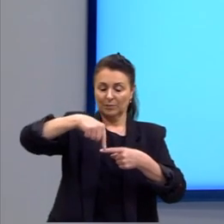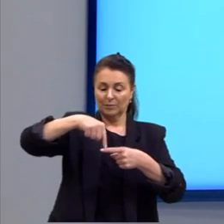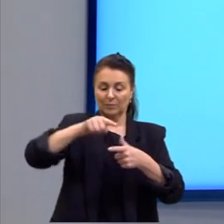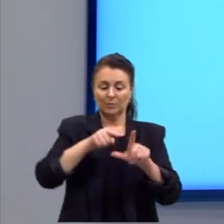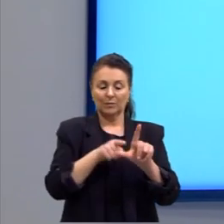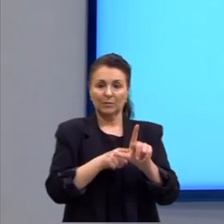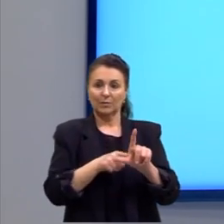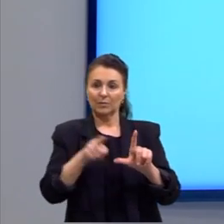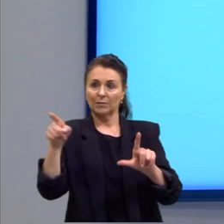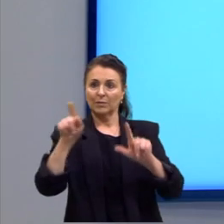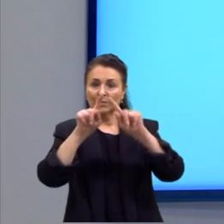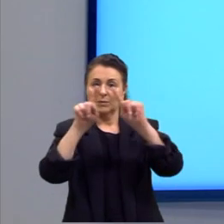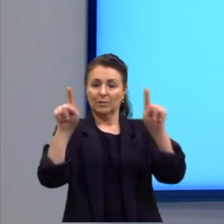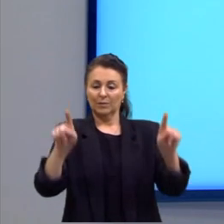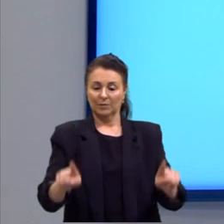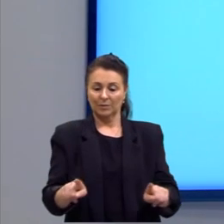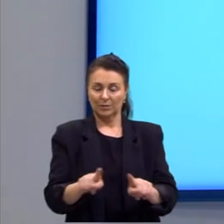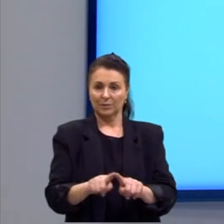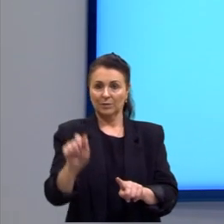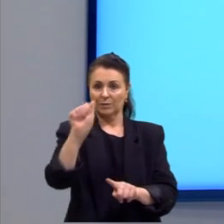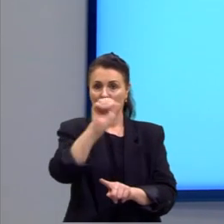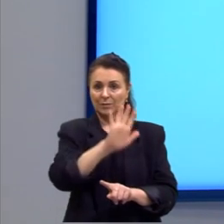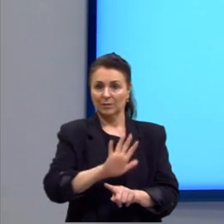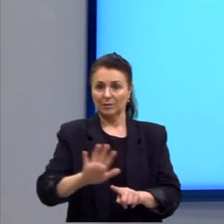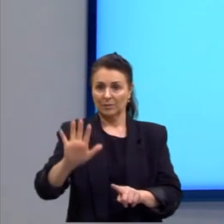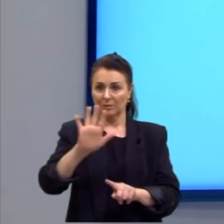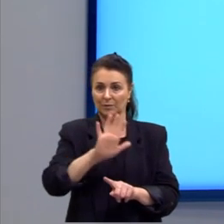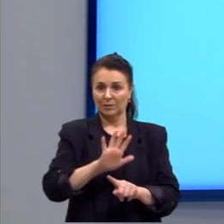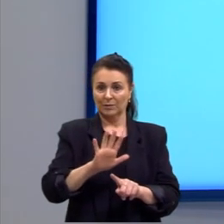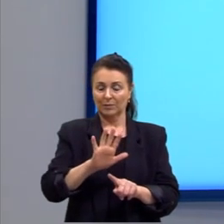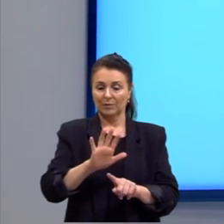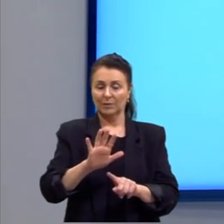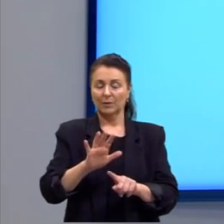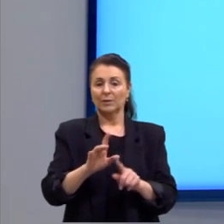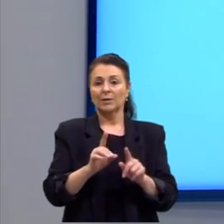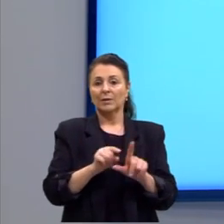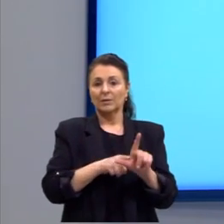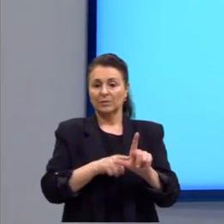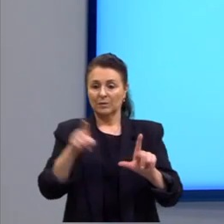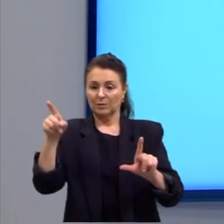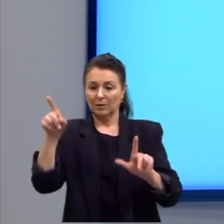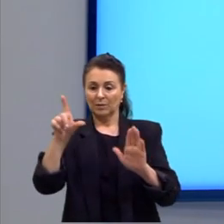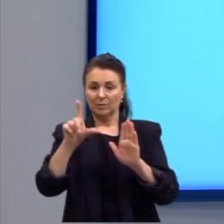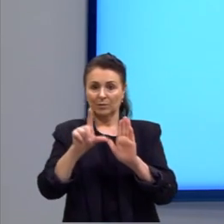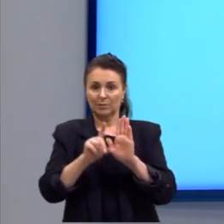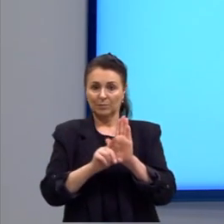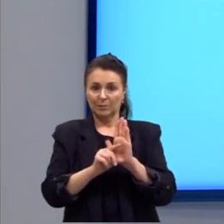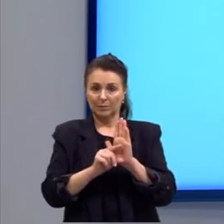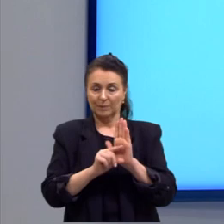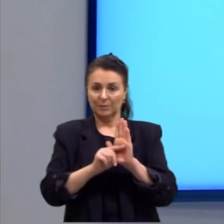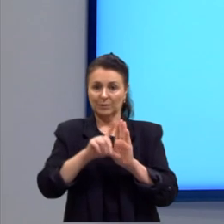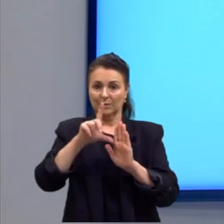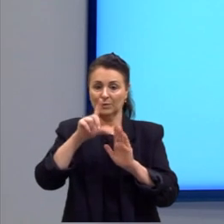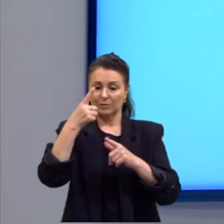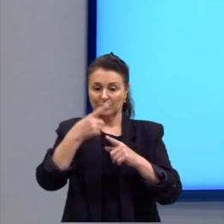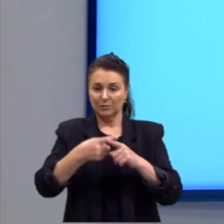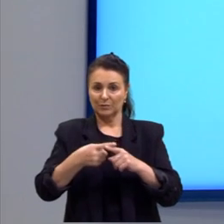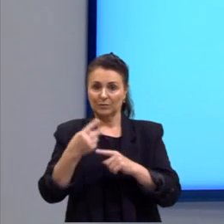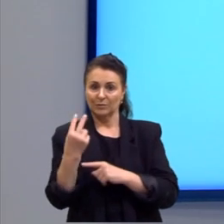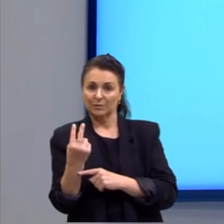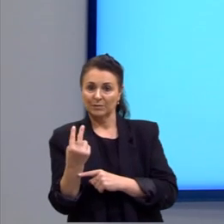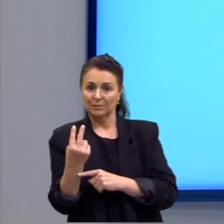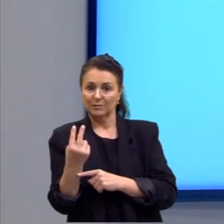representado Então por diagonal maior vezes diagonal menor / 2